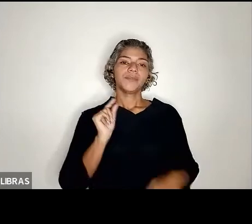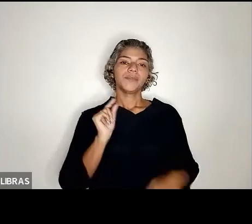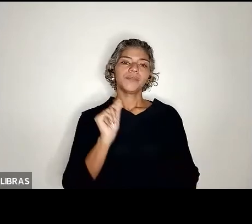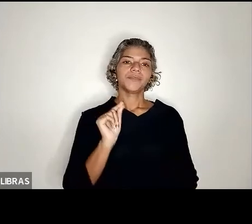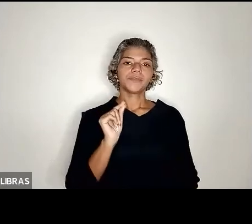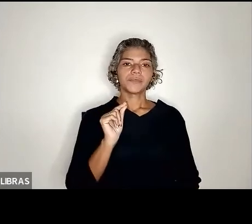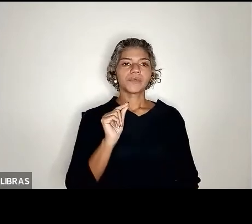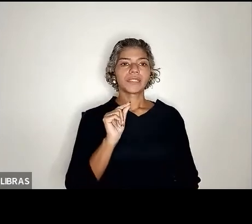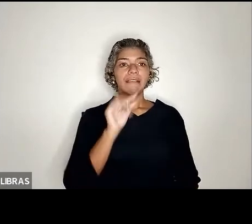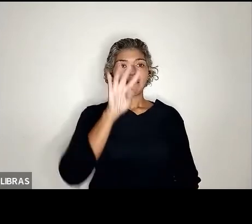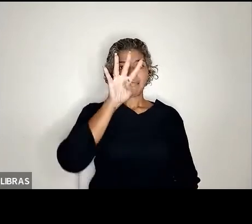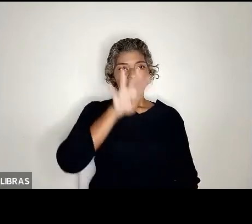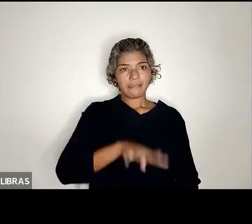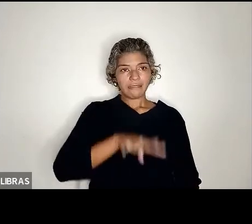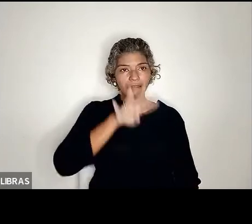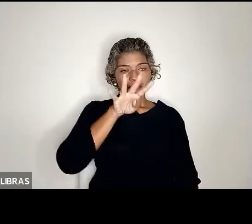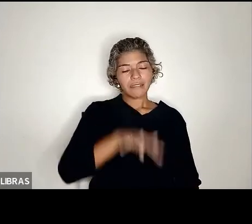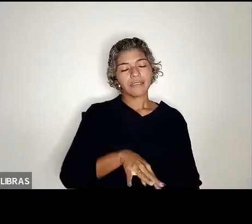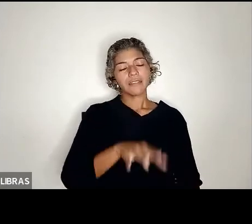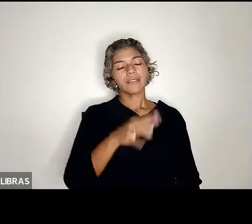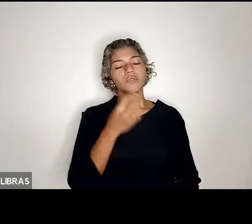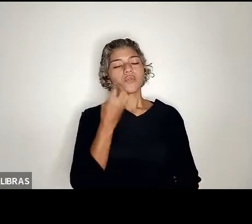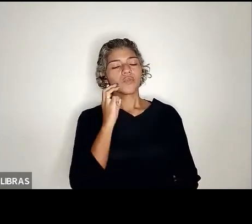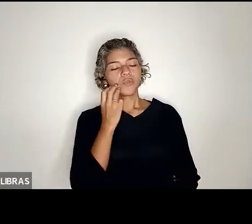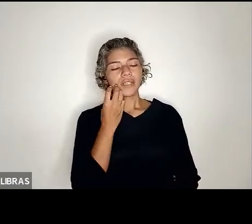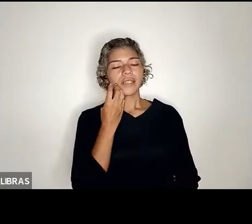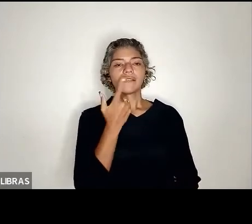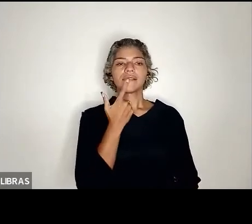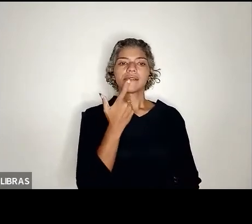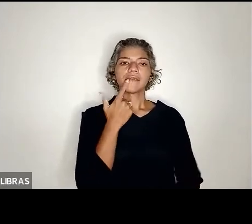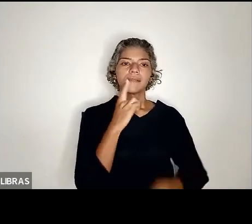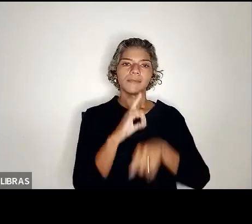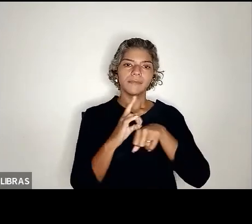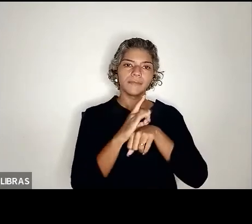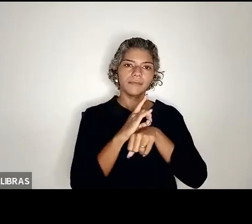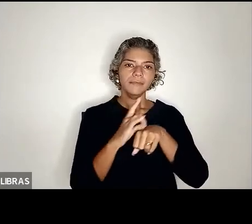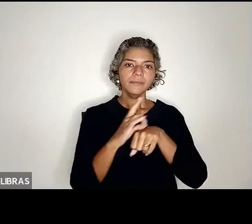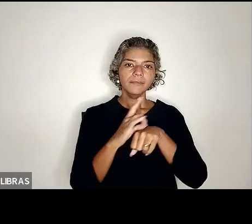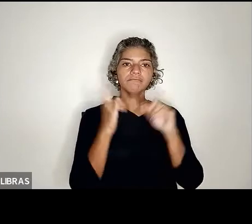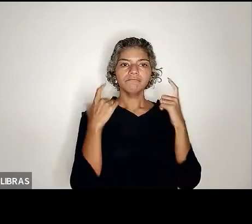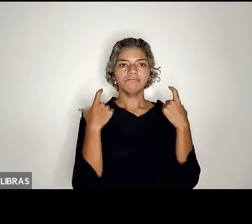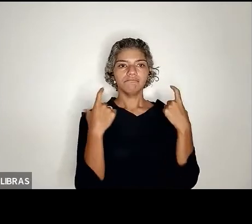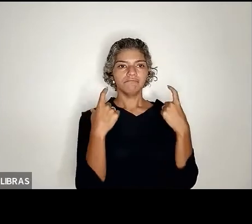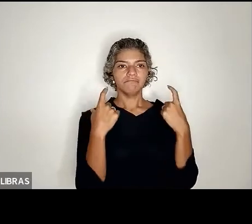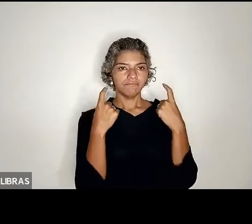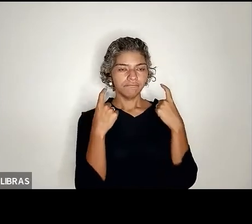Listrado, com tons rosa, vermelho e preto. Uso também brincos grandes,